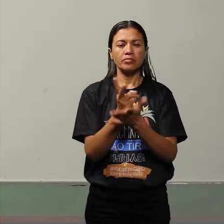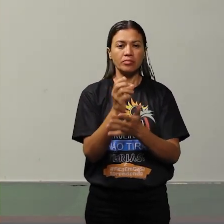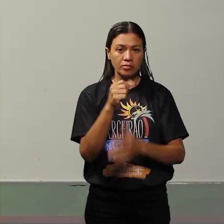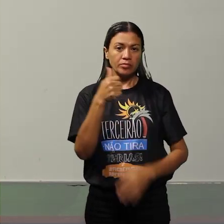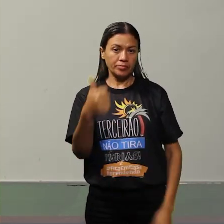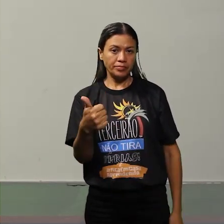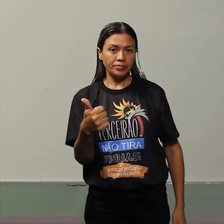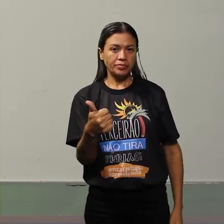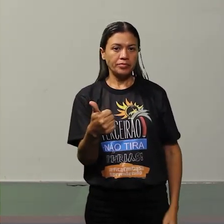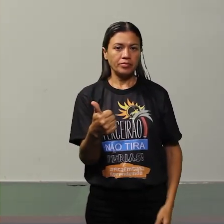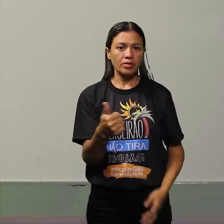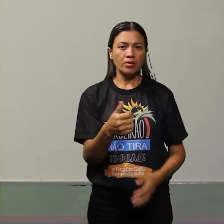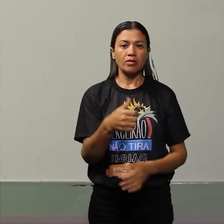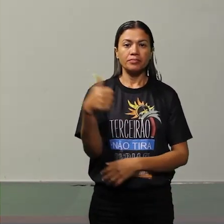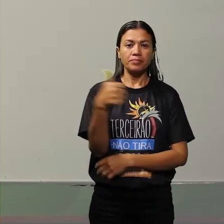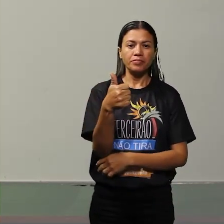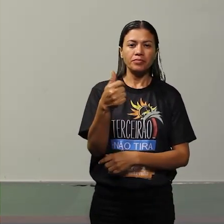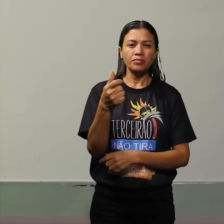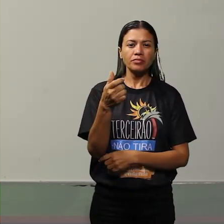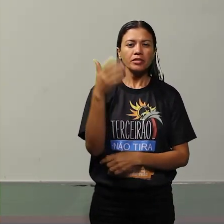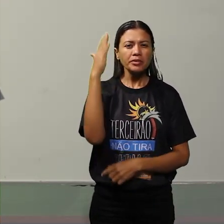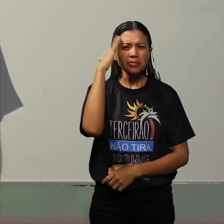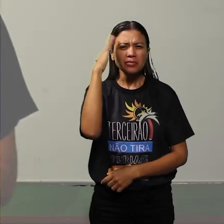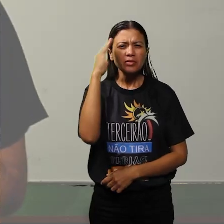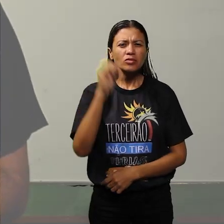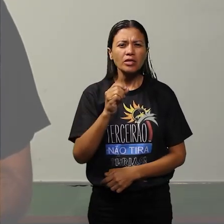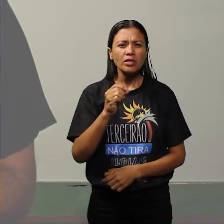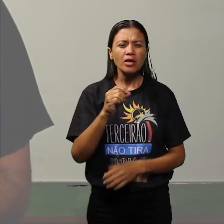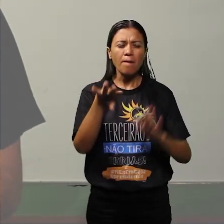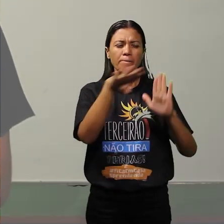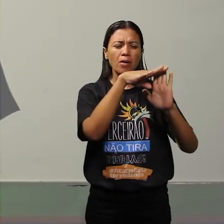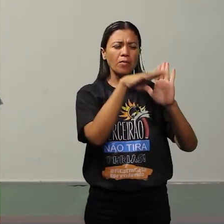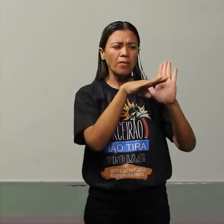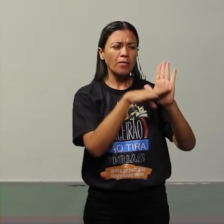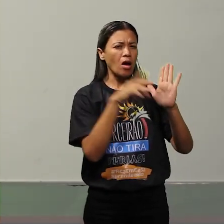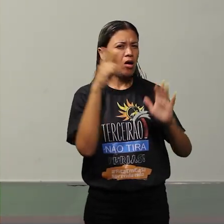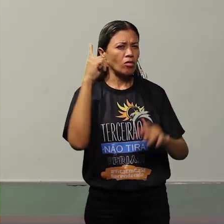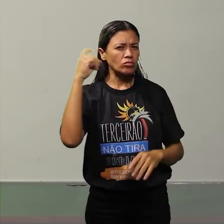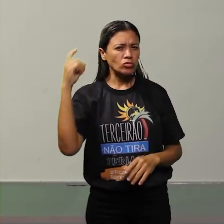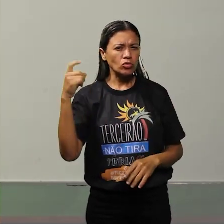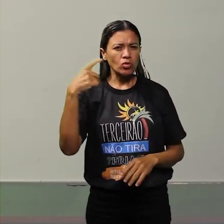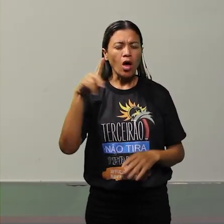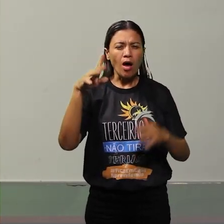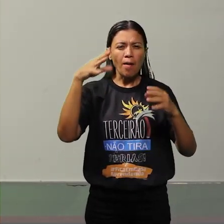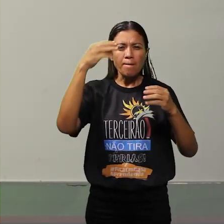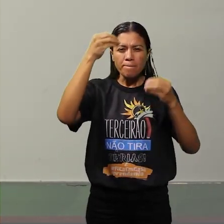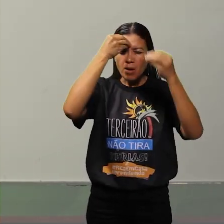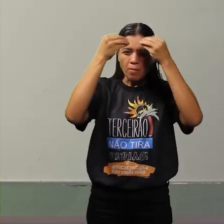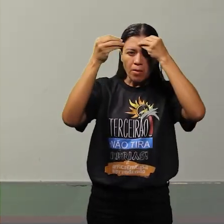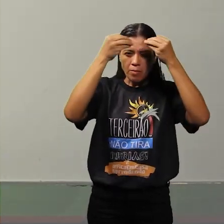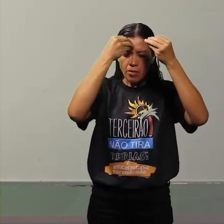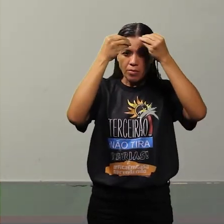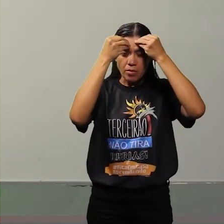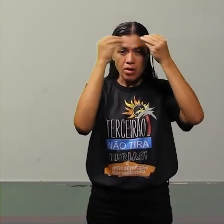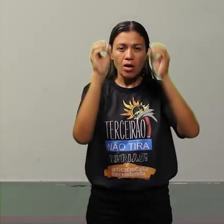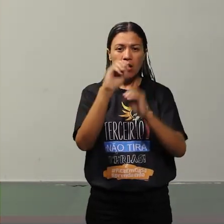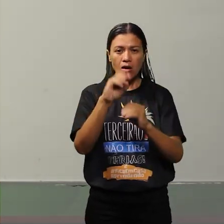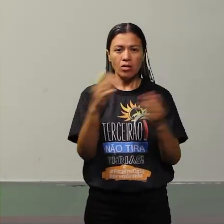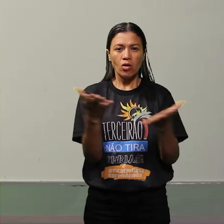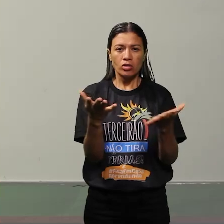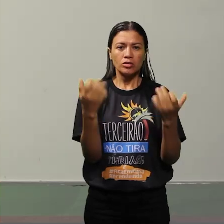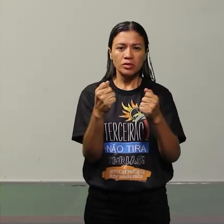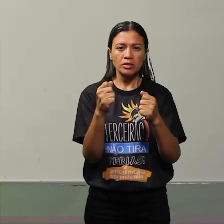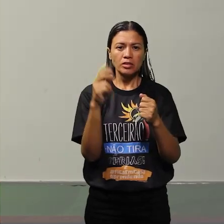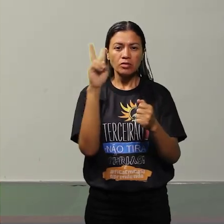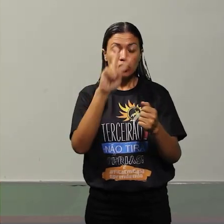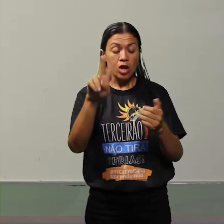beleza? Então, primeira coisa que eu quero que você entenda, classifica o som na sua cabeça. Então, essa classificação ela tem que estar na sua mente. A aula de hoje ela começa com você